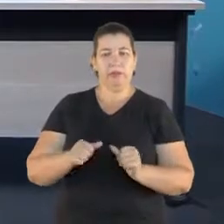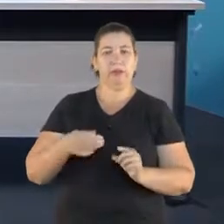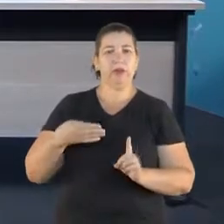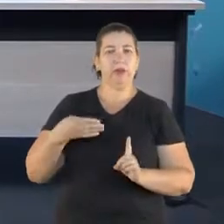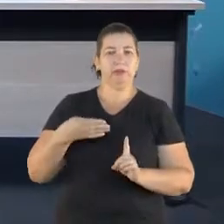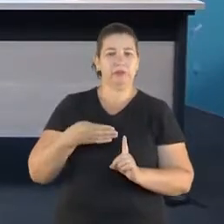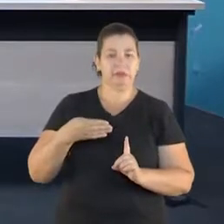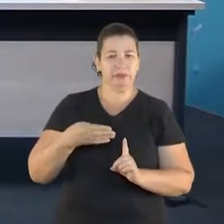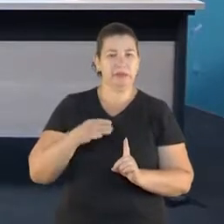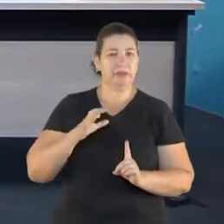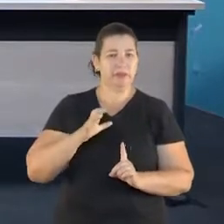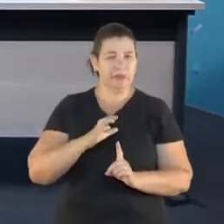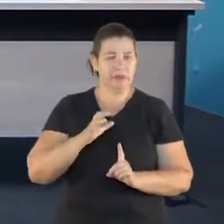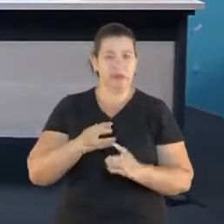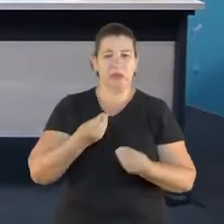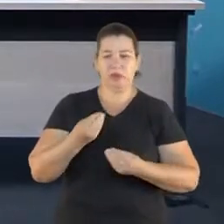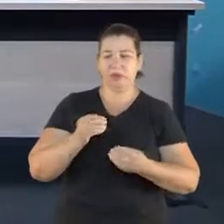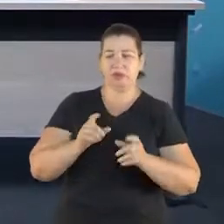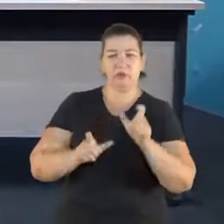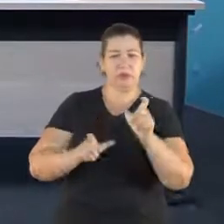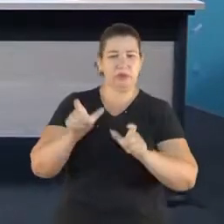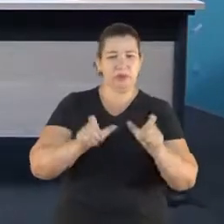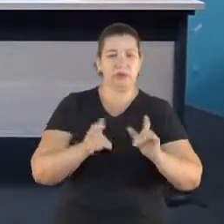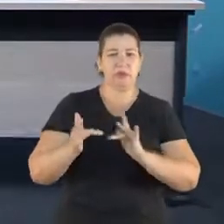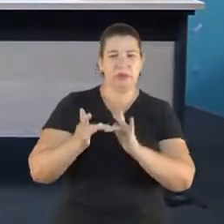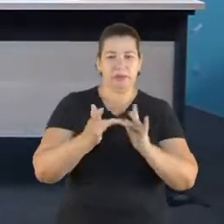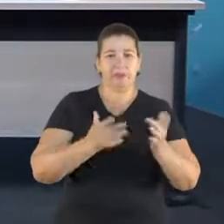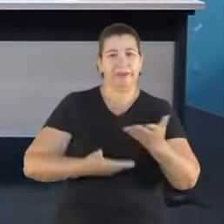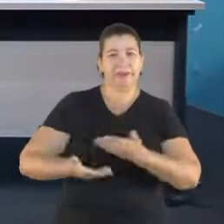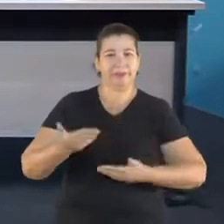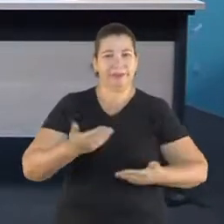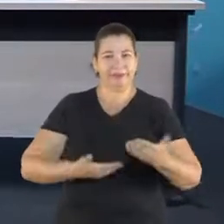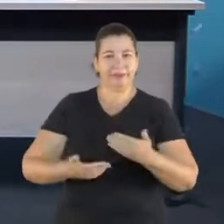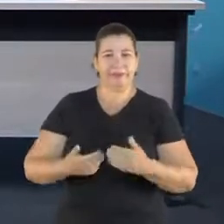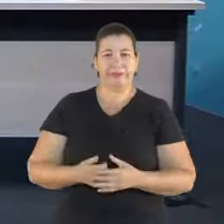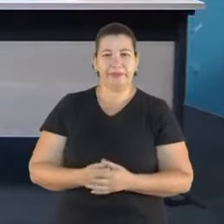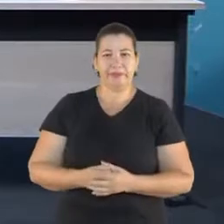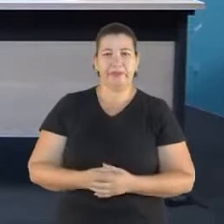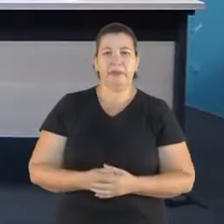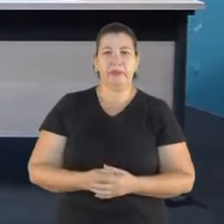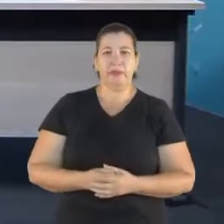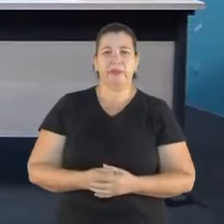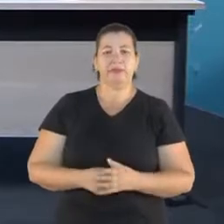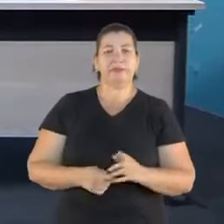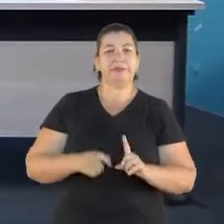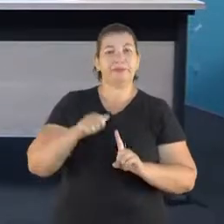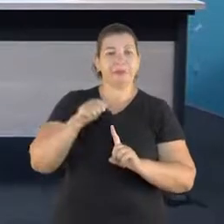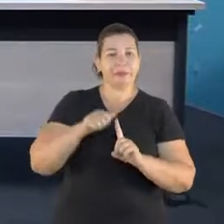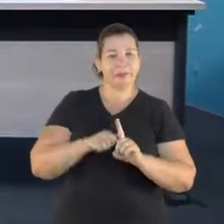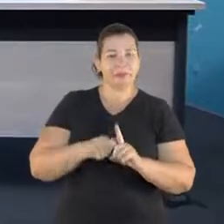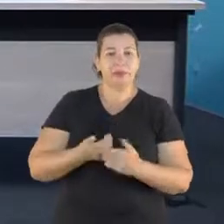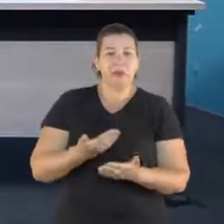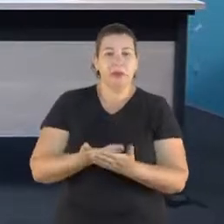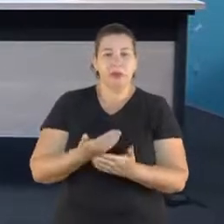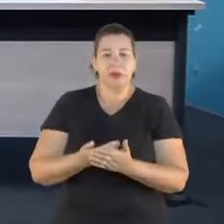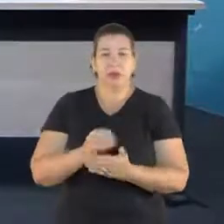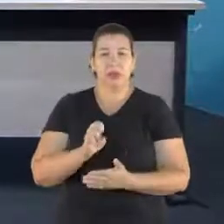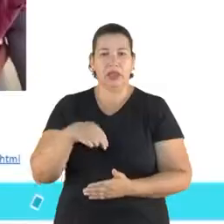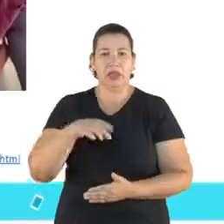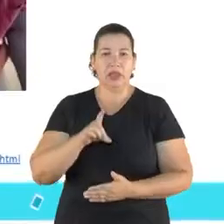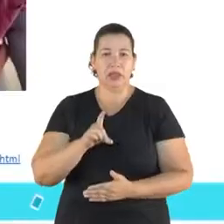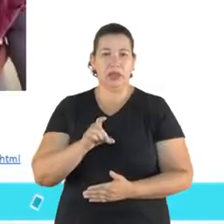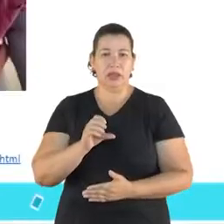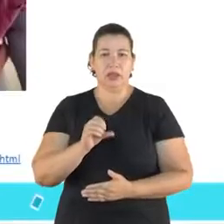mudanças na anatomia, por exemplo, têm muita influência na forma como nós dialogamos com as outras pessoas e como acontecem as nossas relações